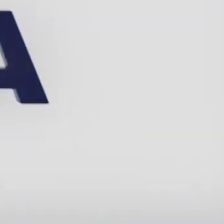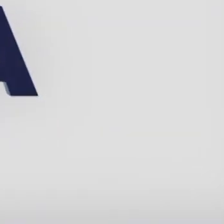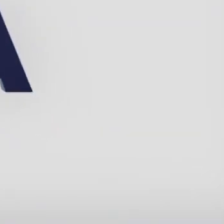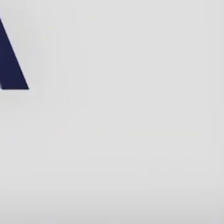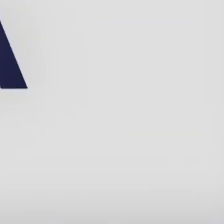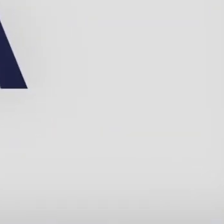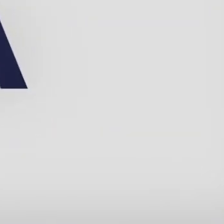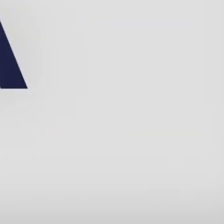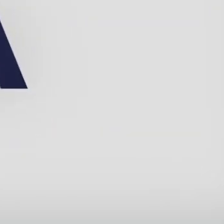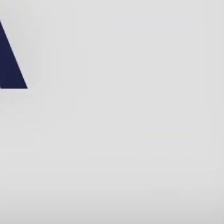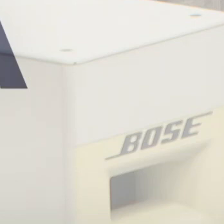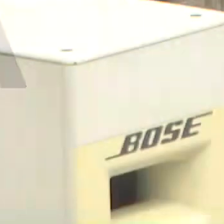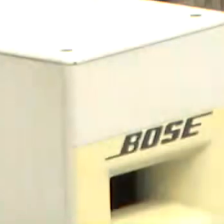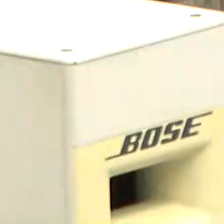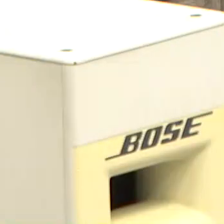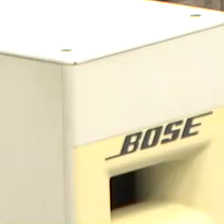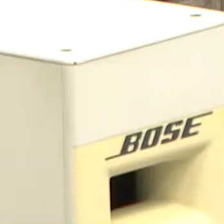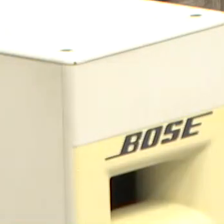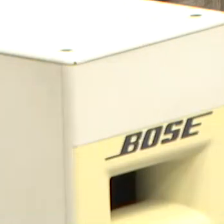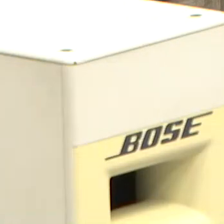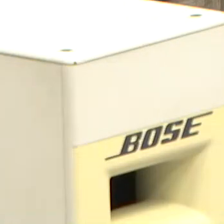TV Câmara, Campinas.